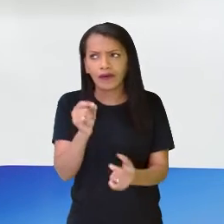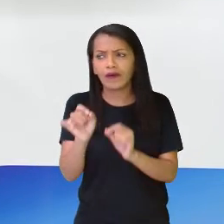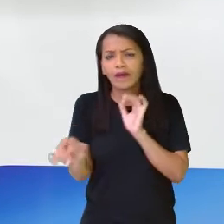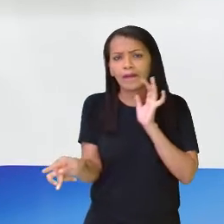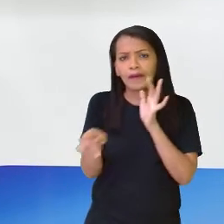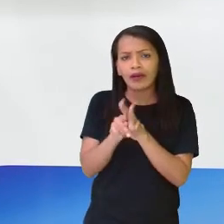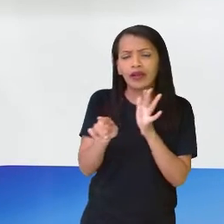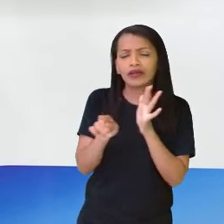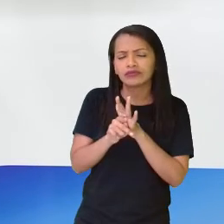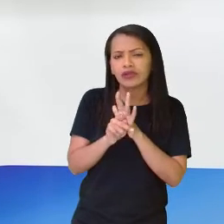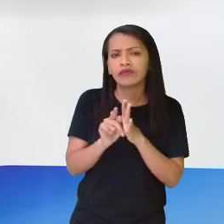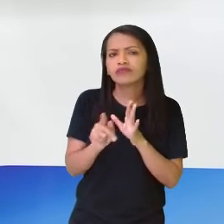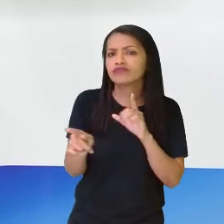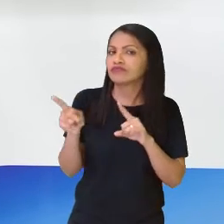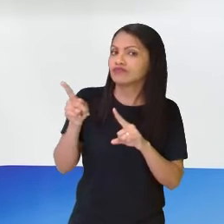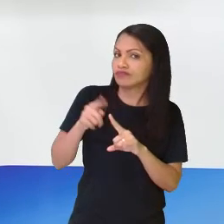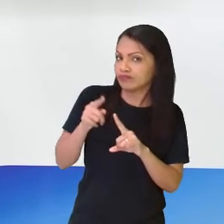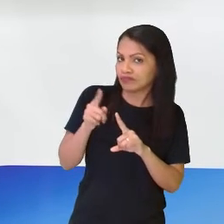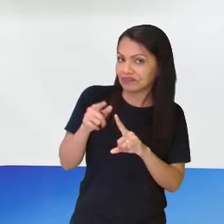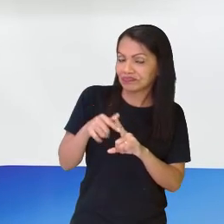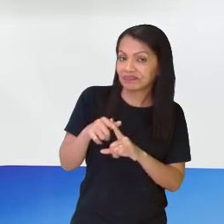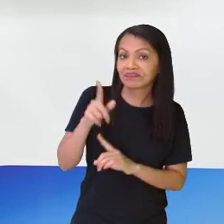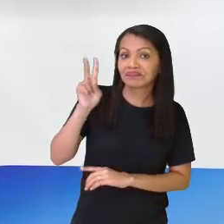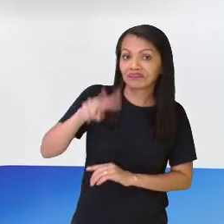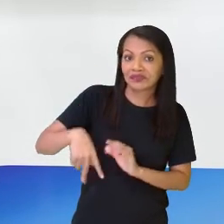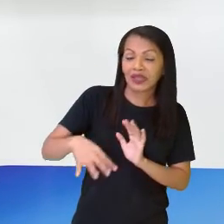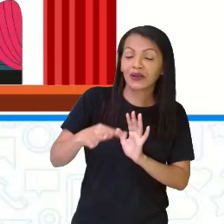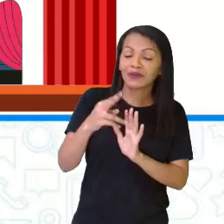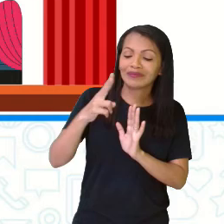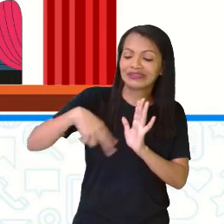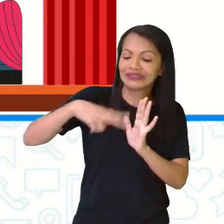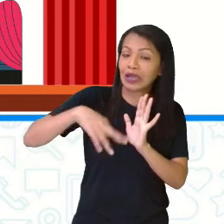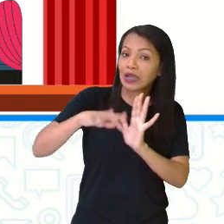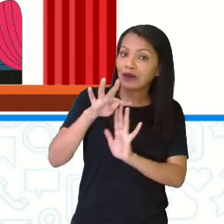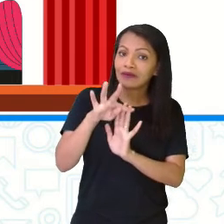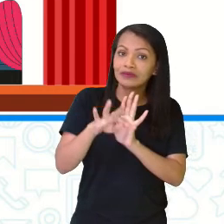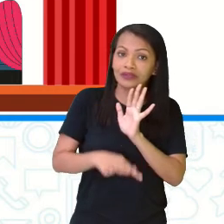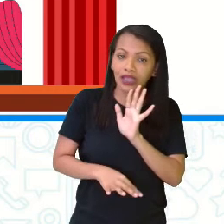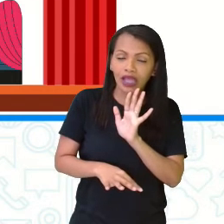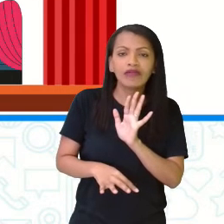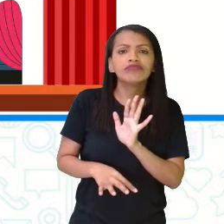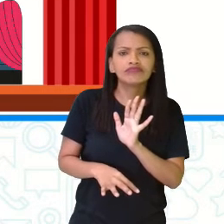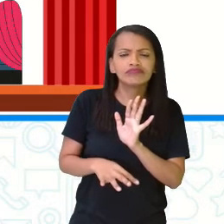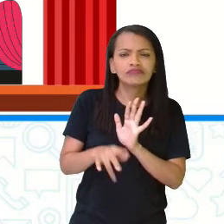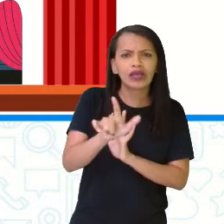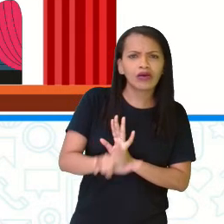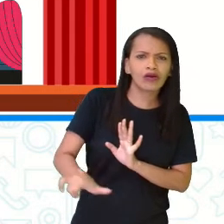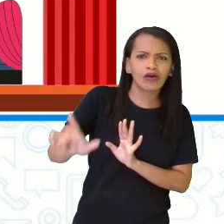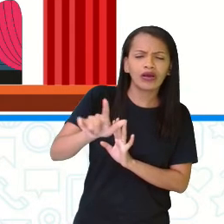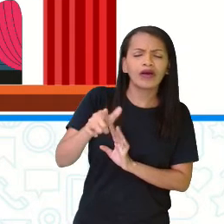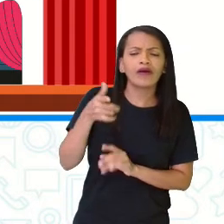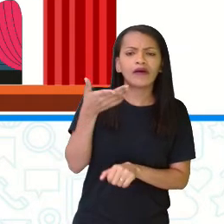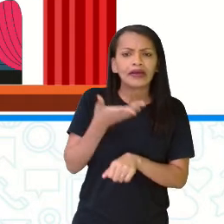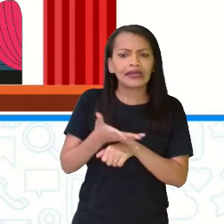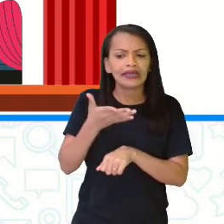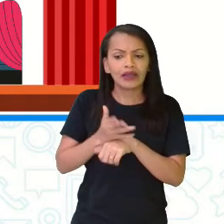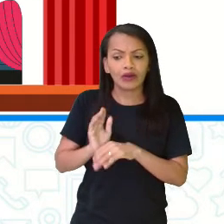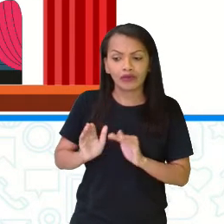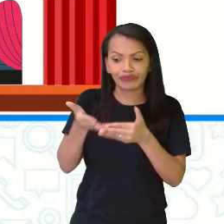esse tipo de gênero e são os textos literários feitos com o intuito de serem encenados